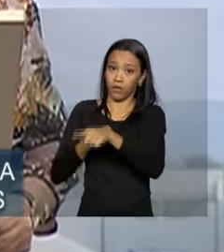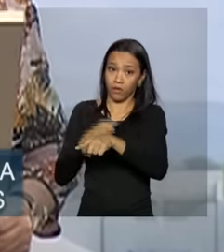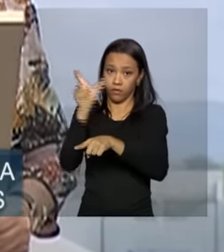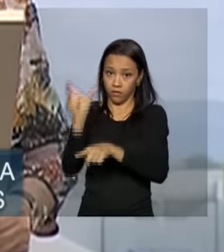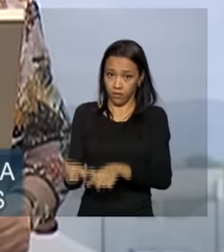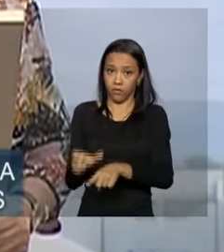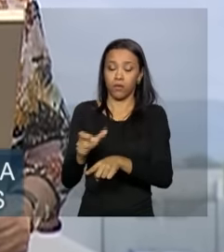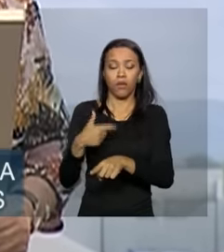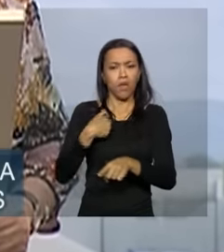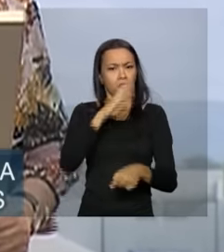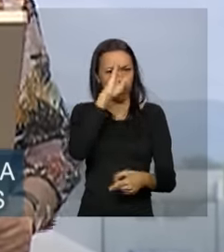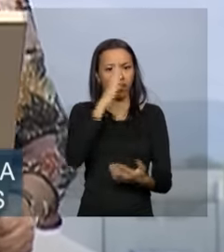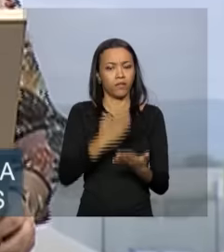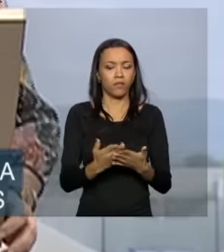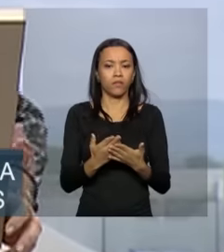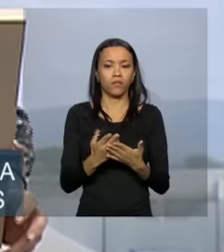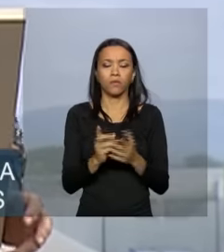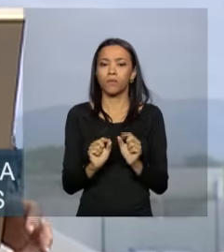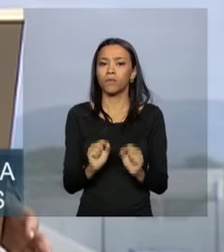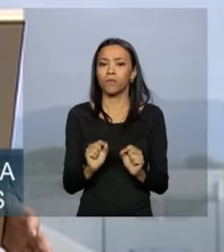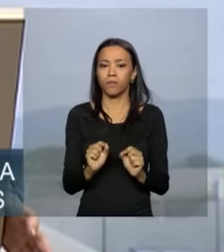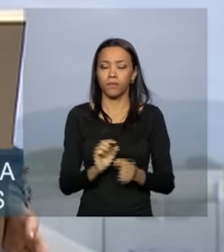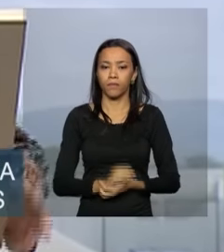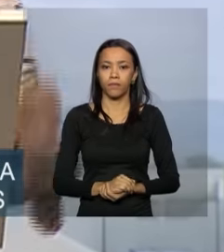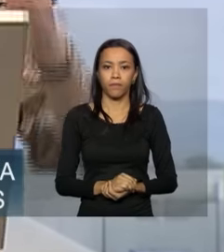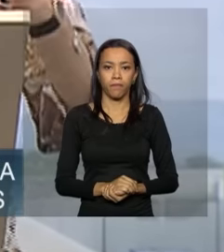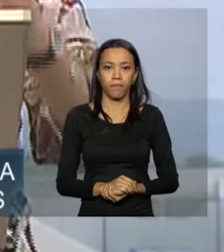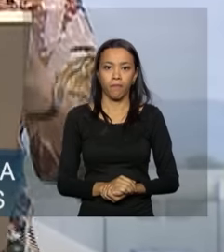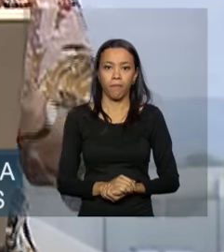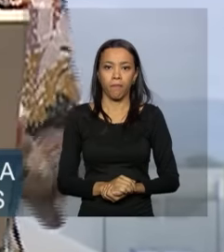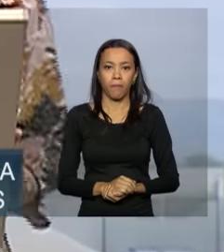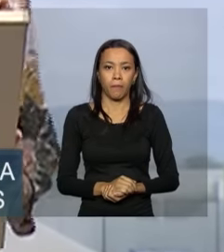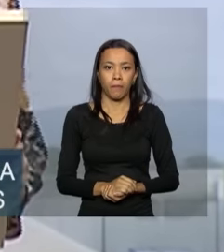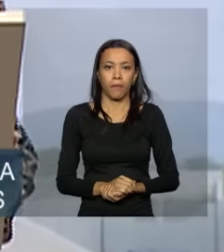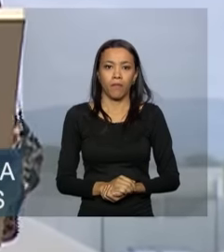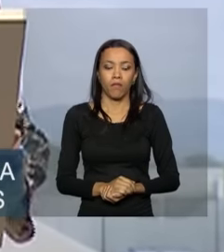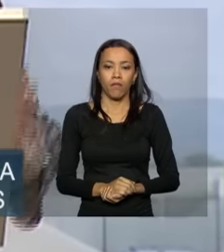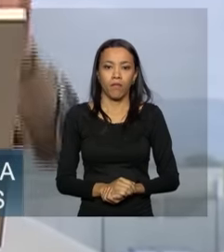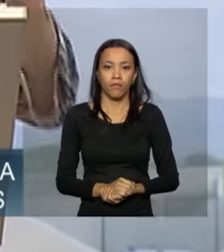Acredito que há